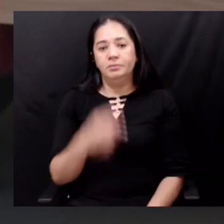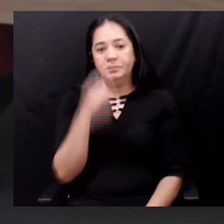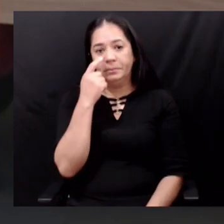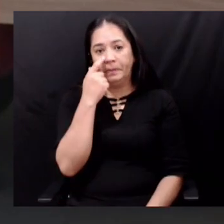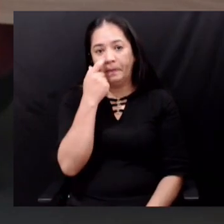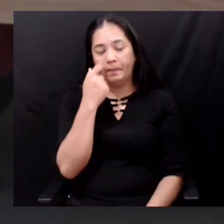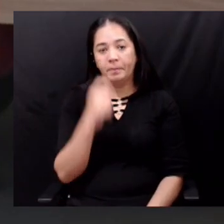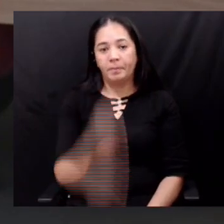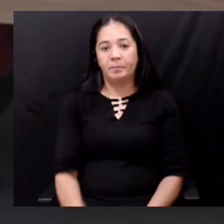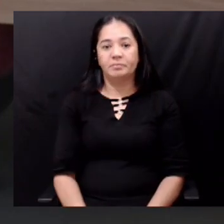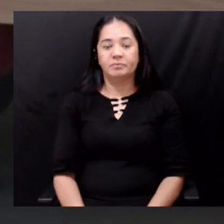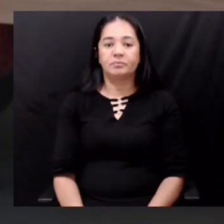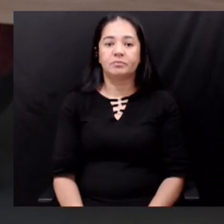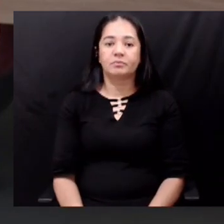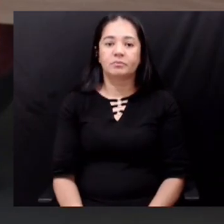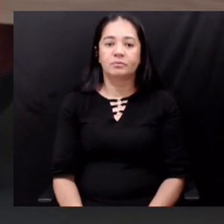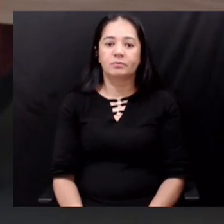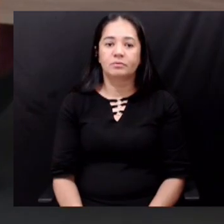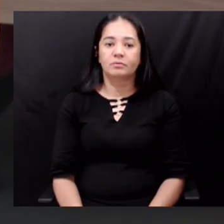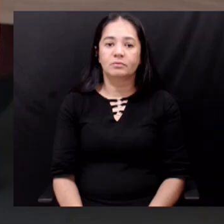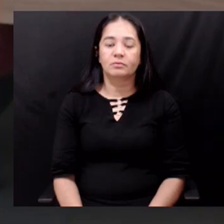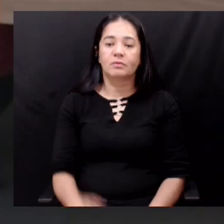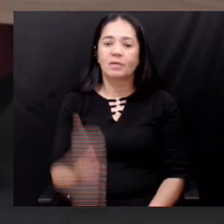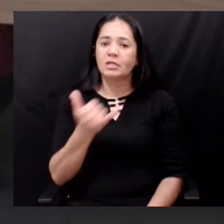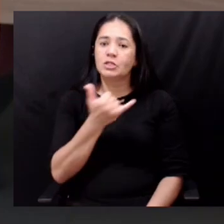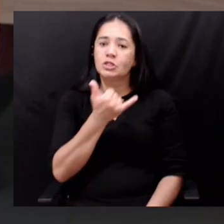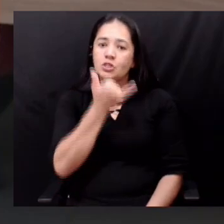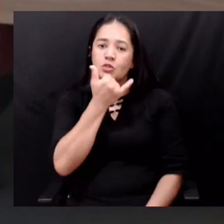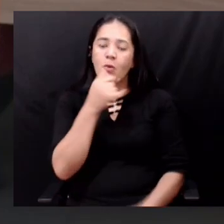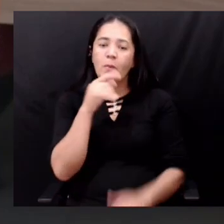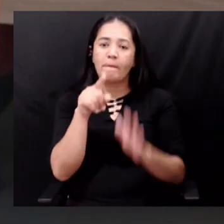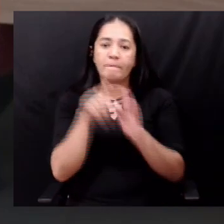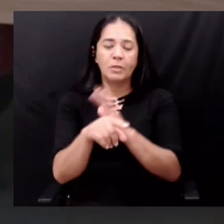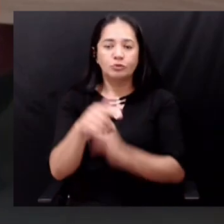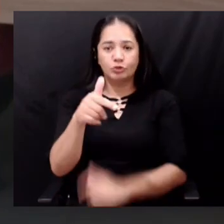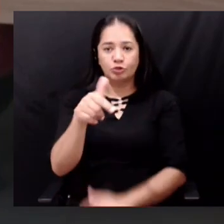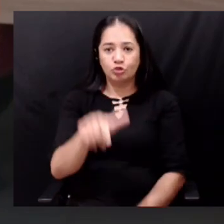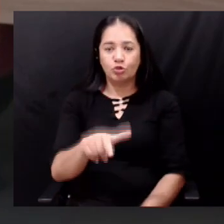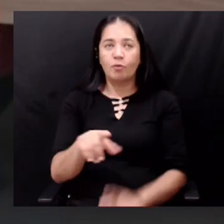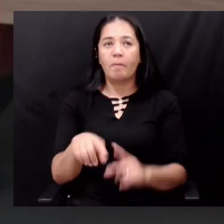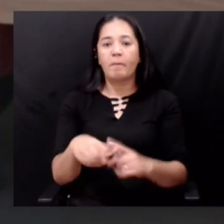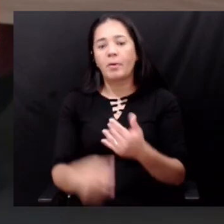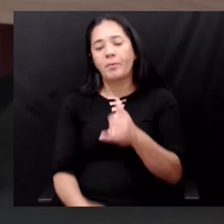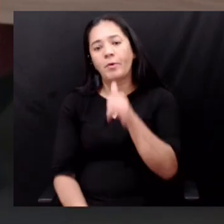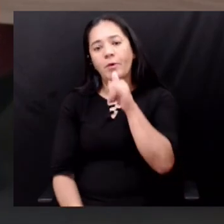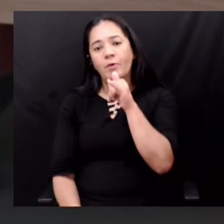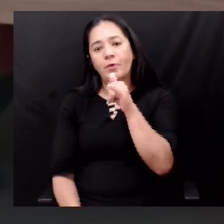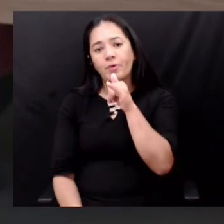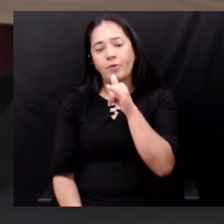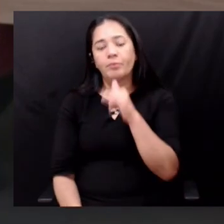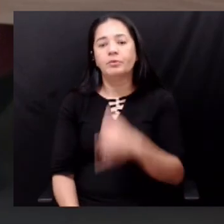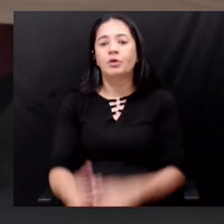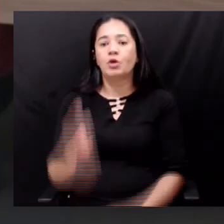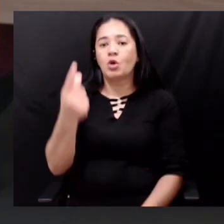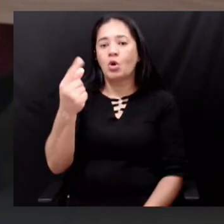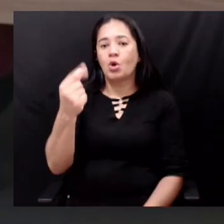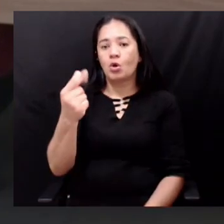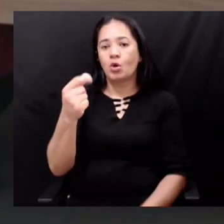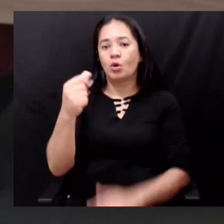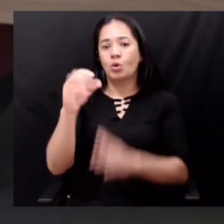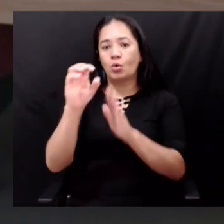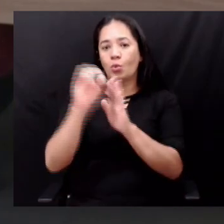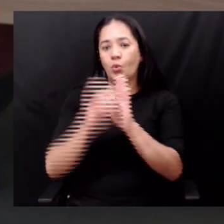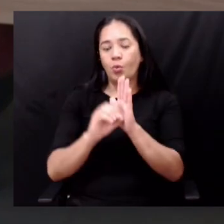Desculpe insistir nesse ponto exatamente, mas, por exemplo, o recurso que a